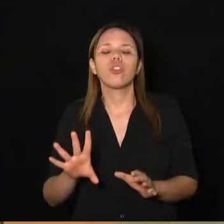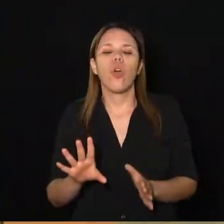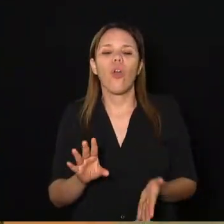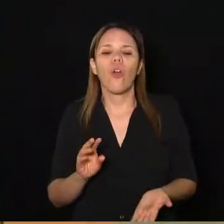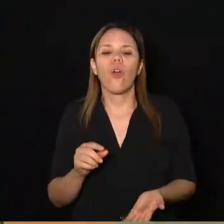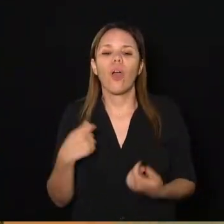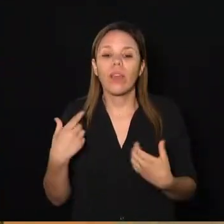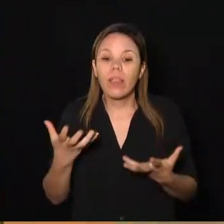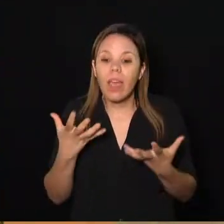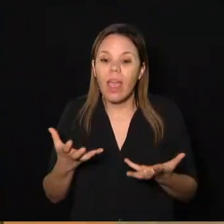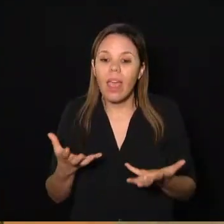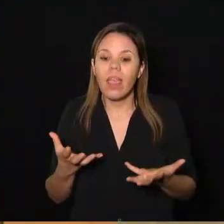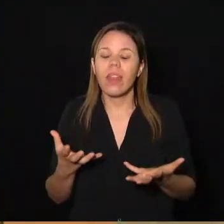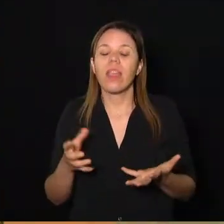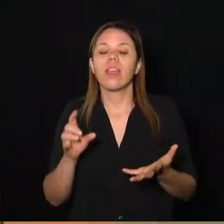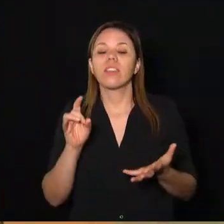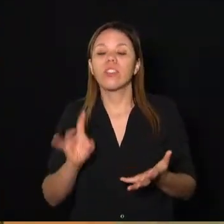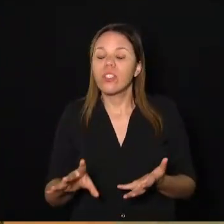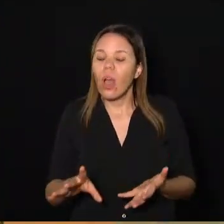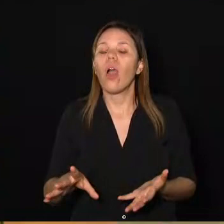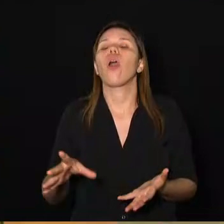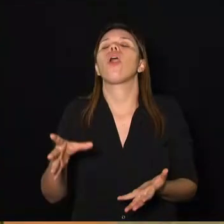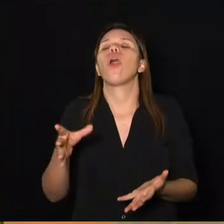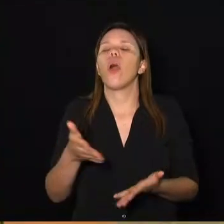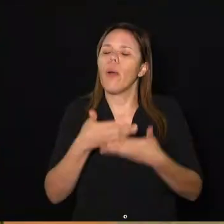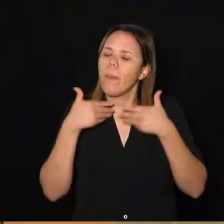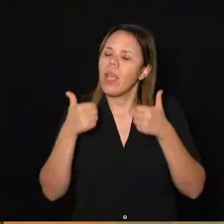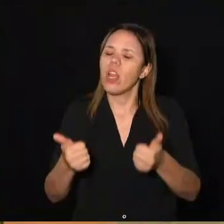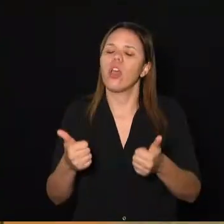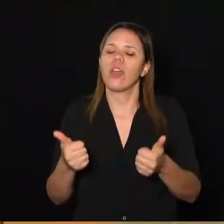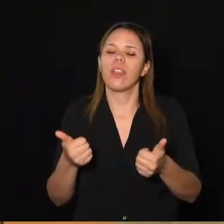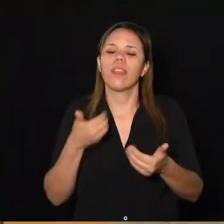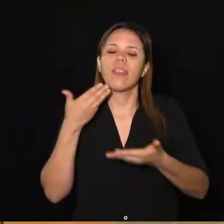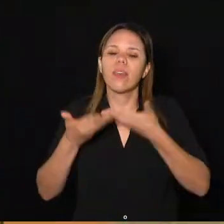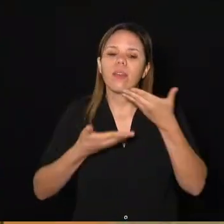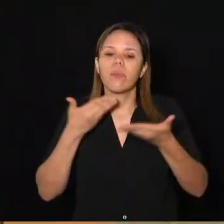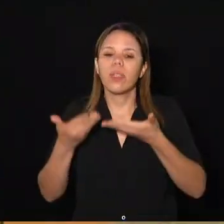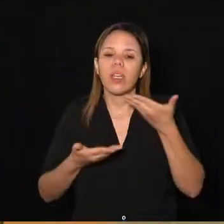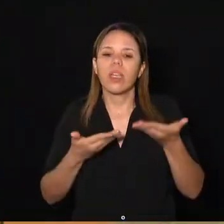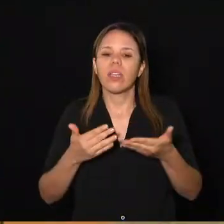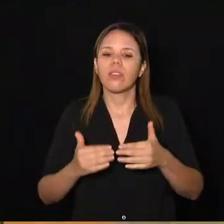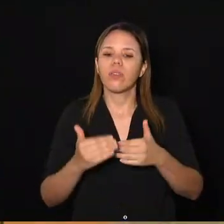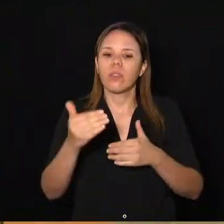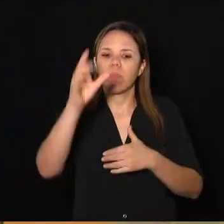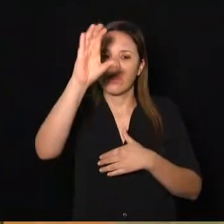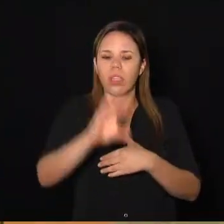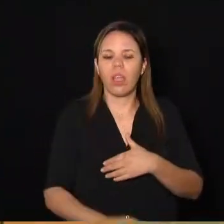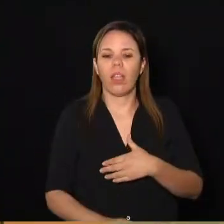querer o bem do próximo que é o que Deus manda obrigado